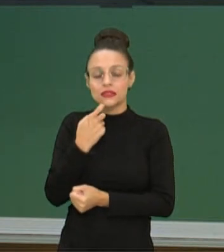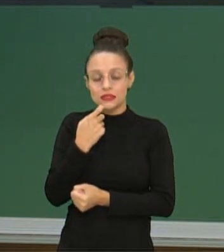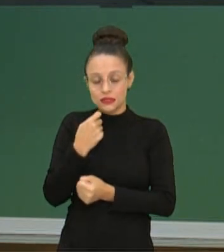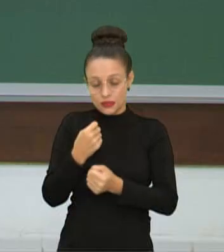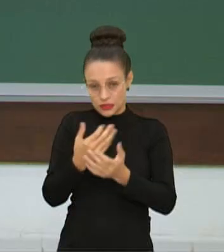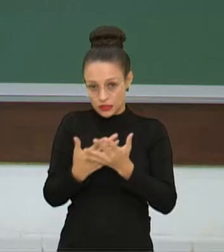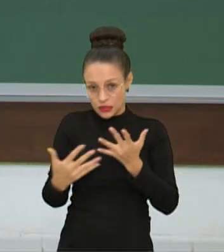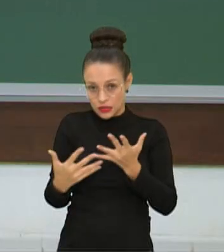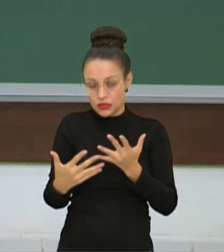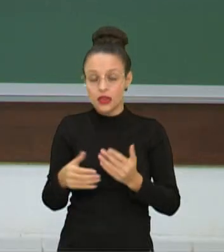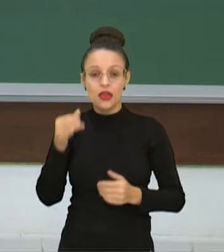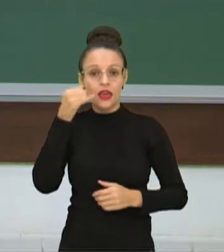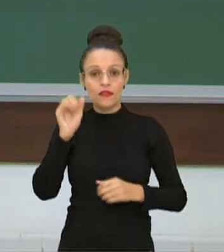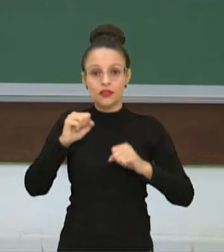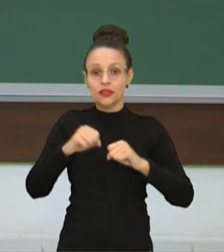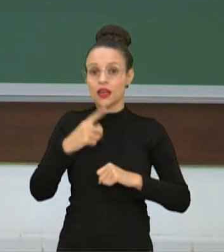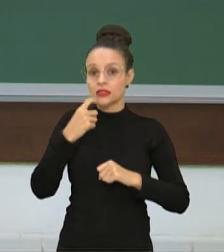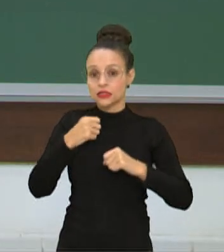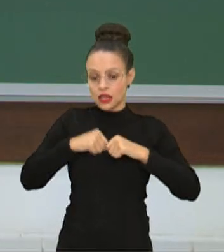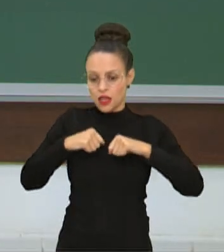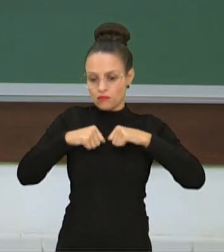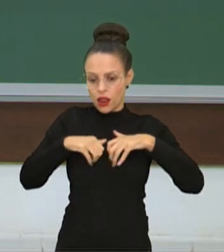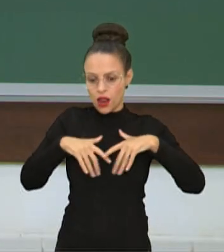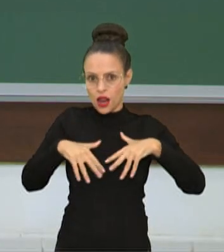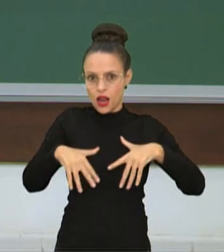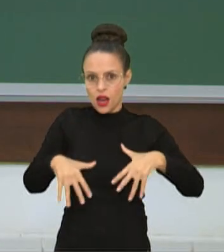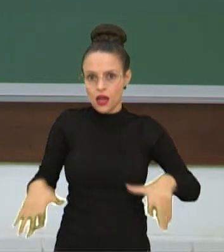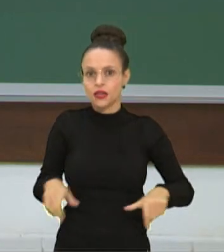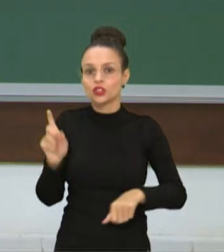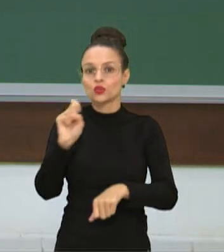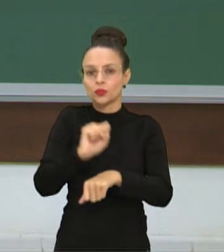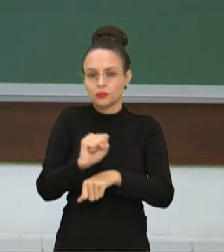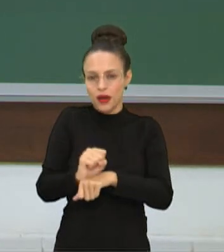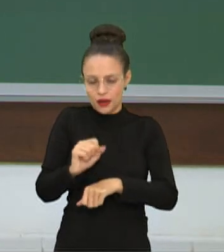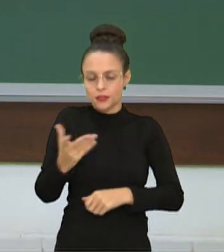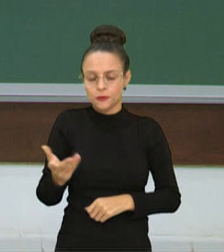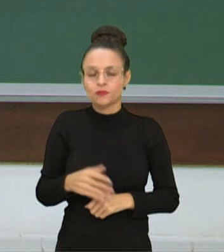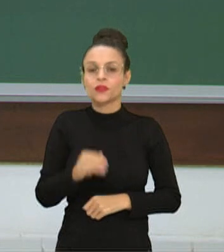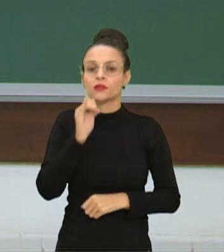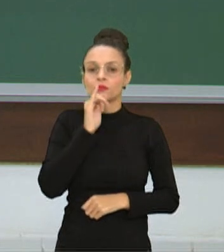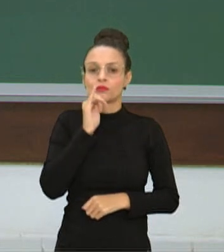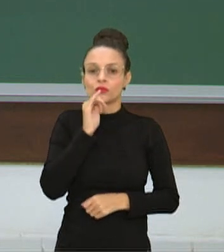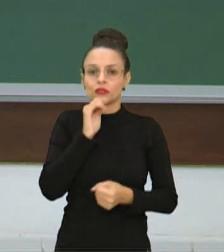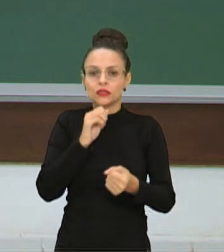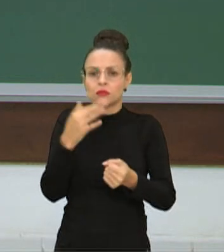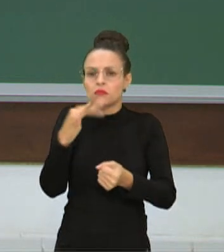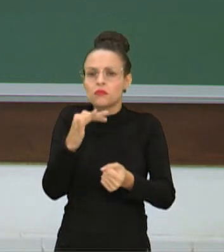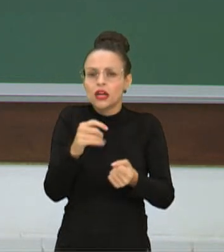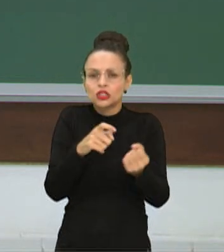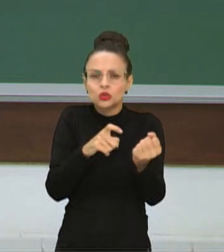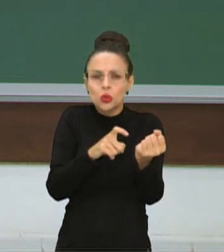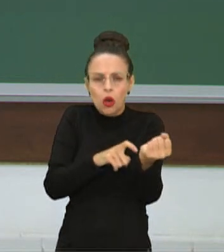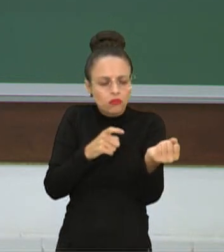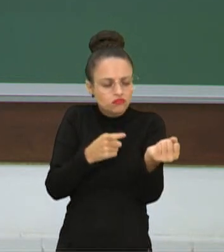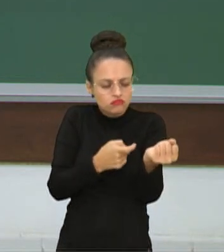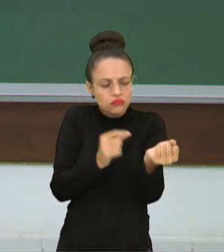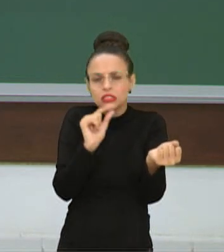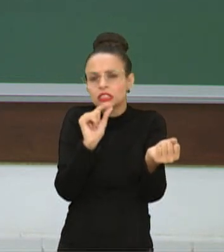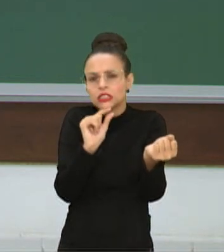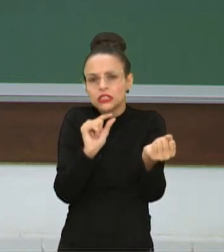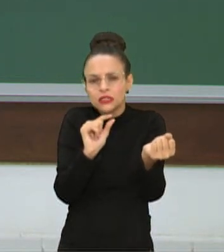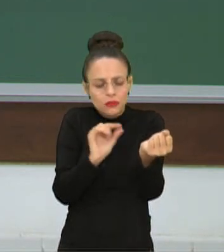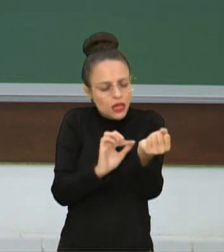hemorragias. Hemorragia é sangramento que não para, tá? Então, por exemplo, um ferimento. Se for pequeno, não forma